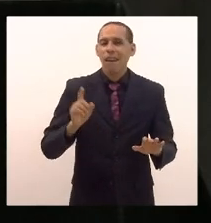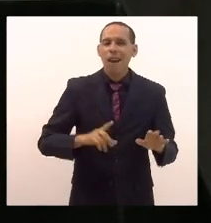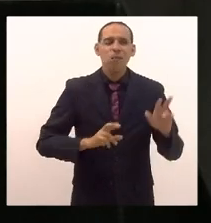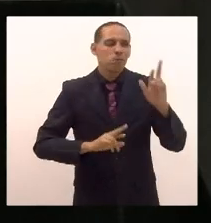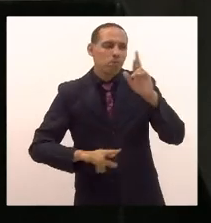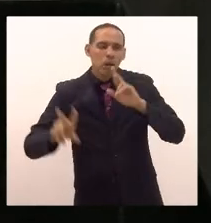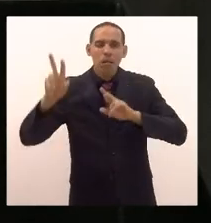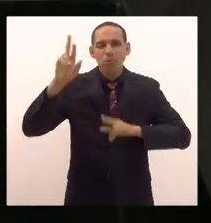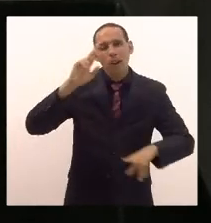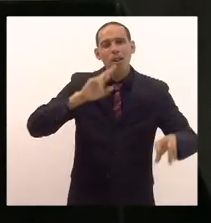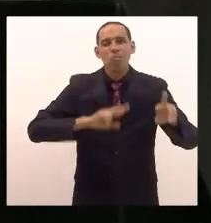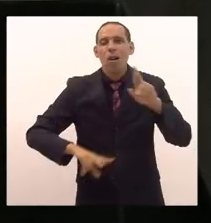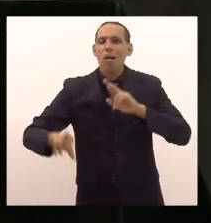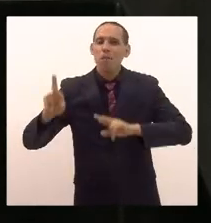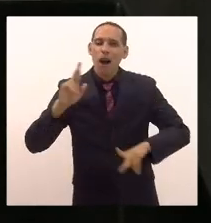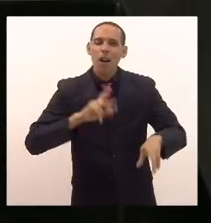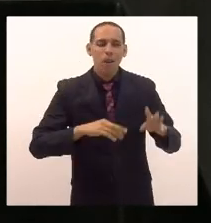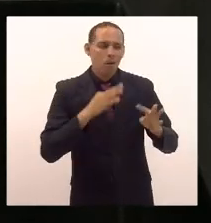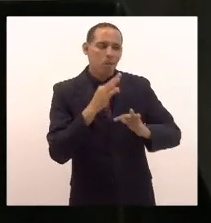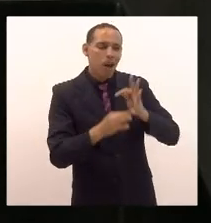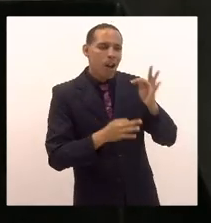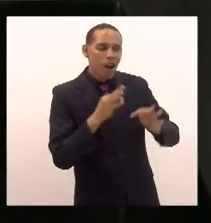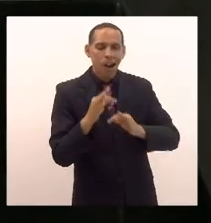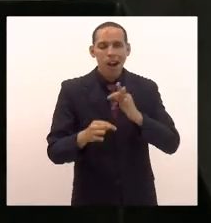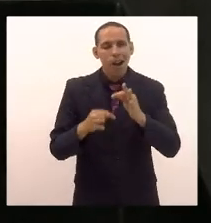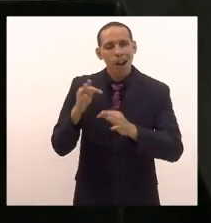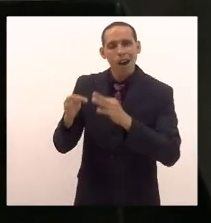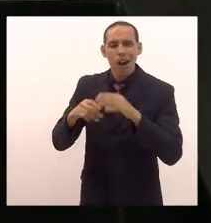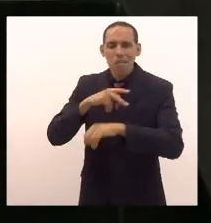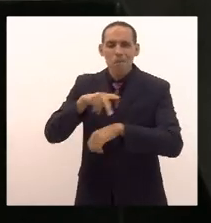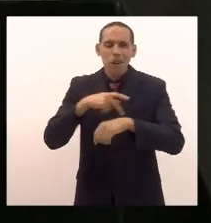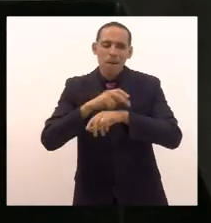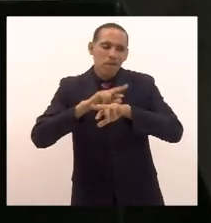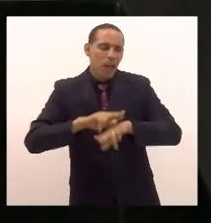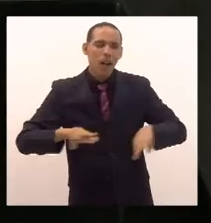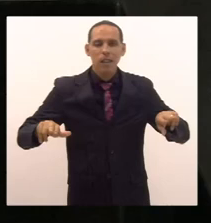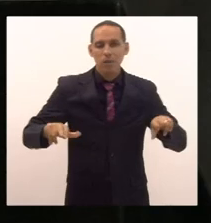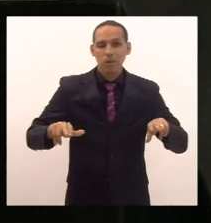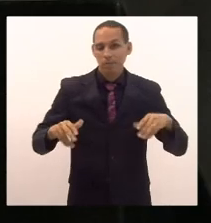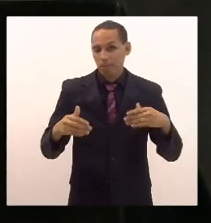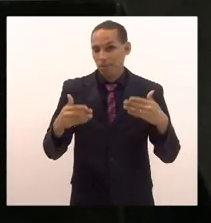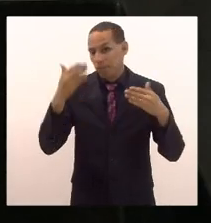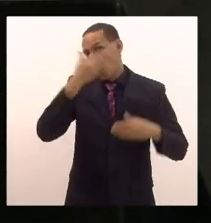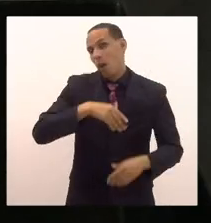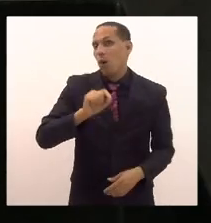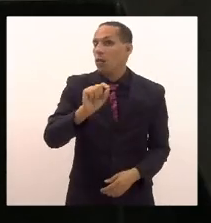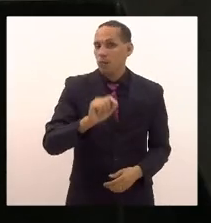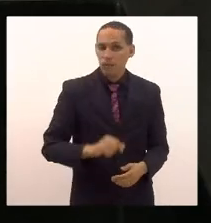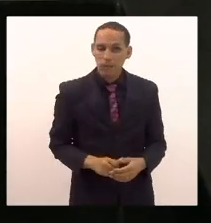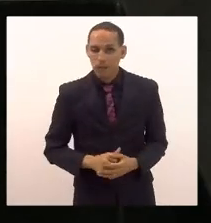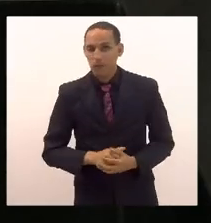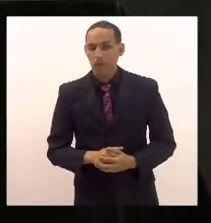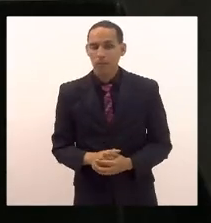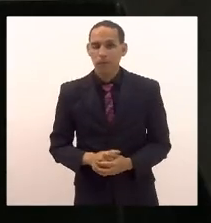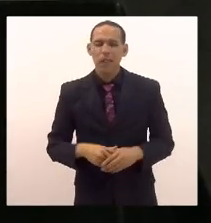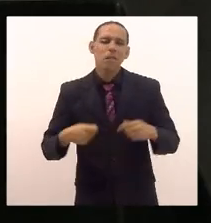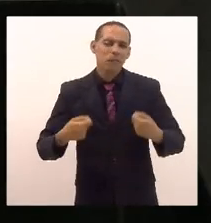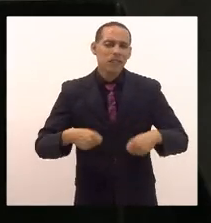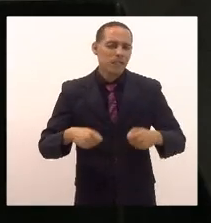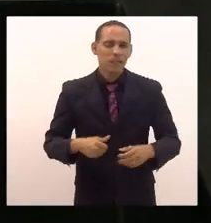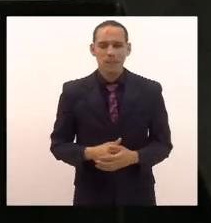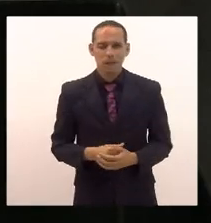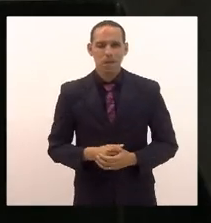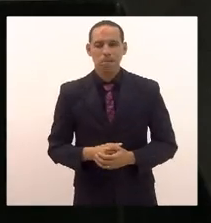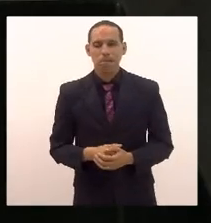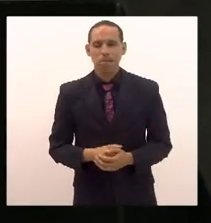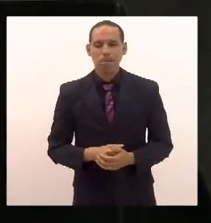condições inclusive de tratamentos em países diverte e isso comprova Justamente a necessidade